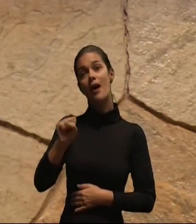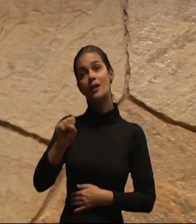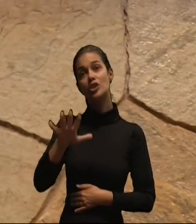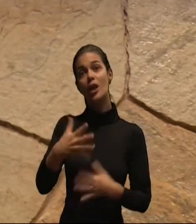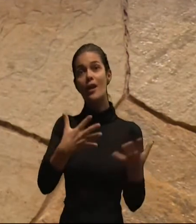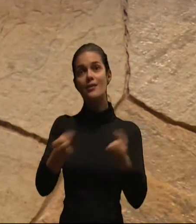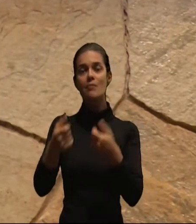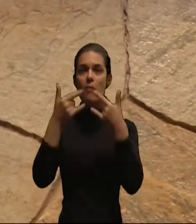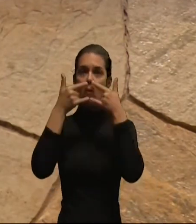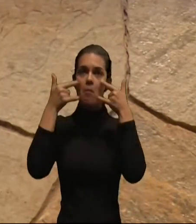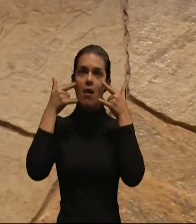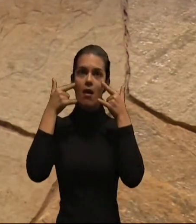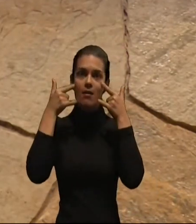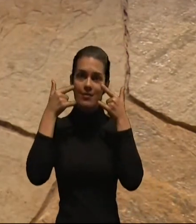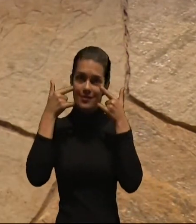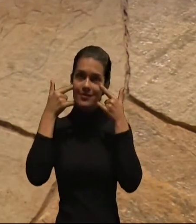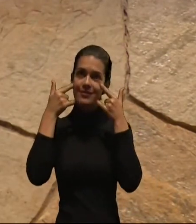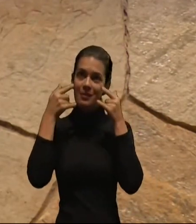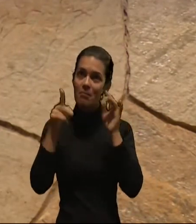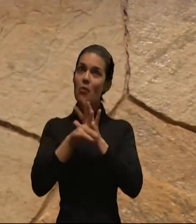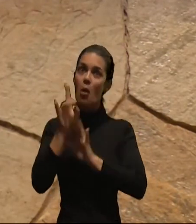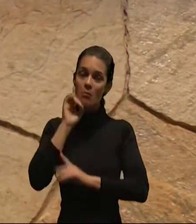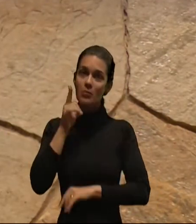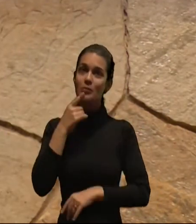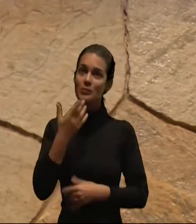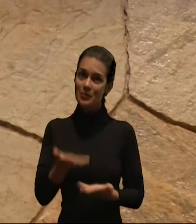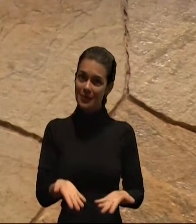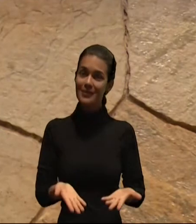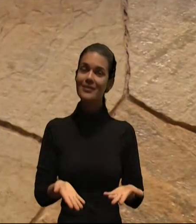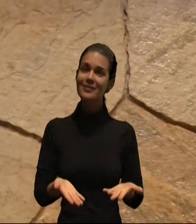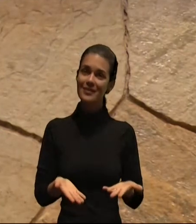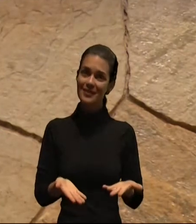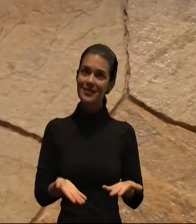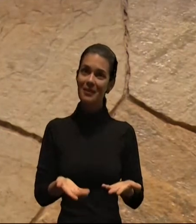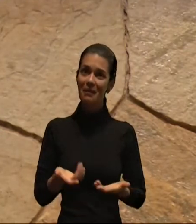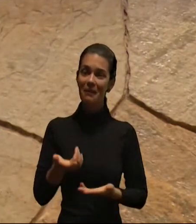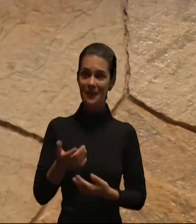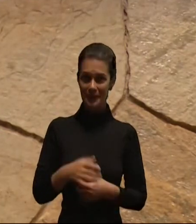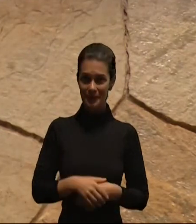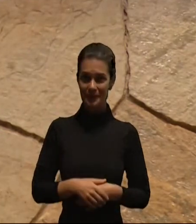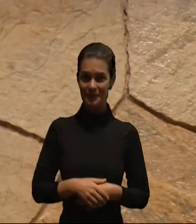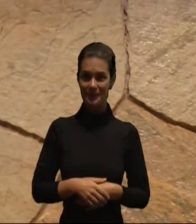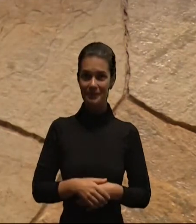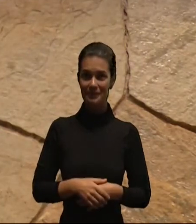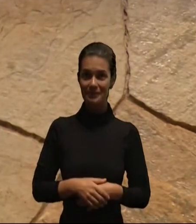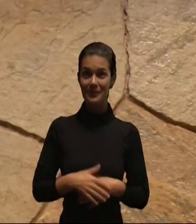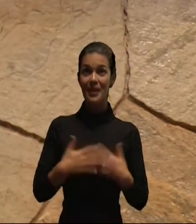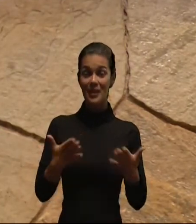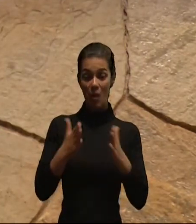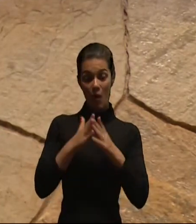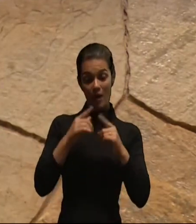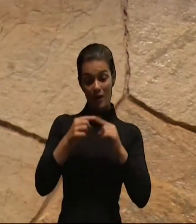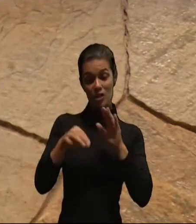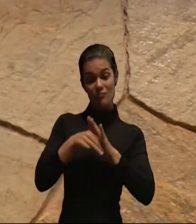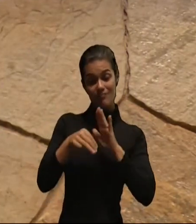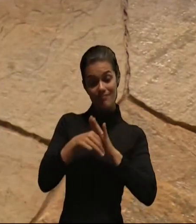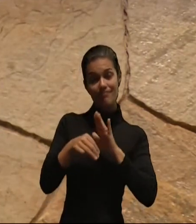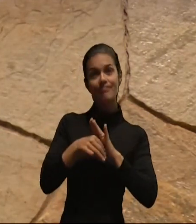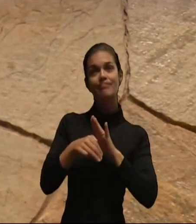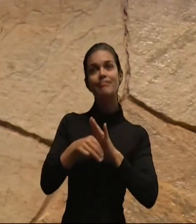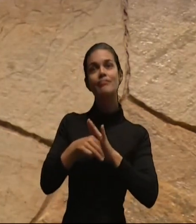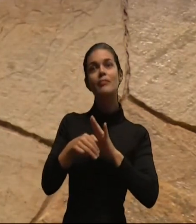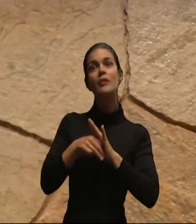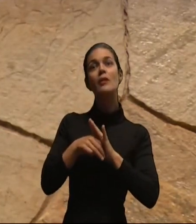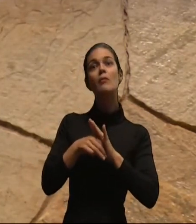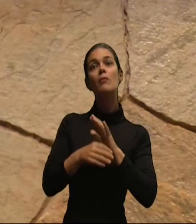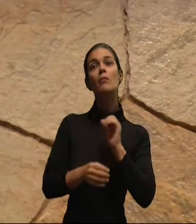em Brasília. Deus colocou esta igreja aqui juntamente com a cidade de Brasília, completando 60 anos, para que ela